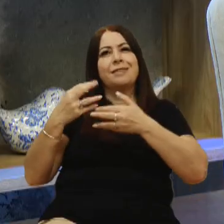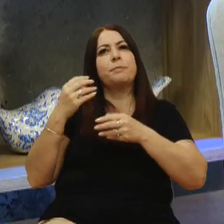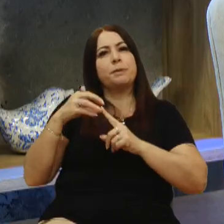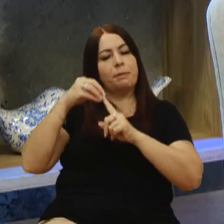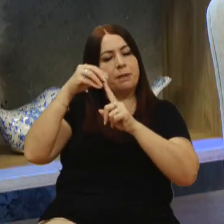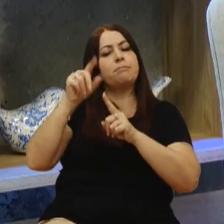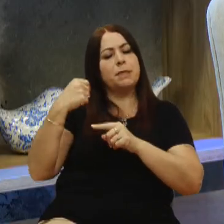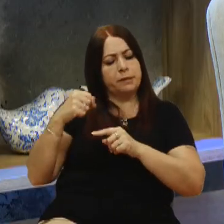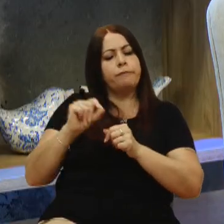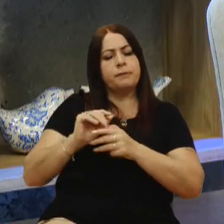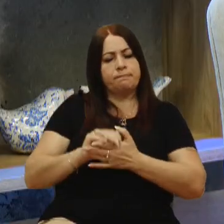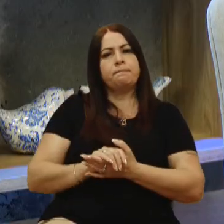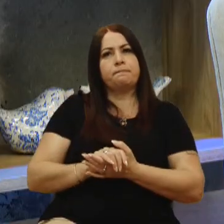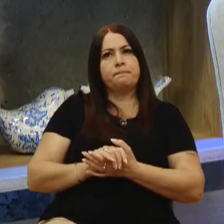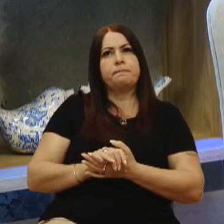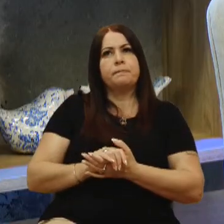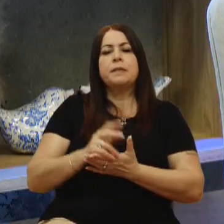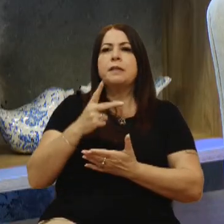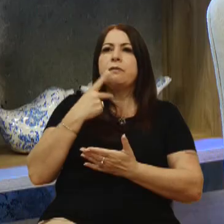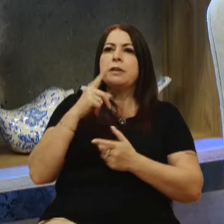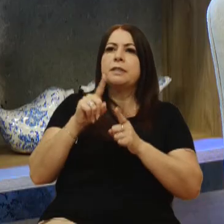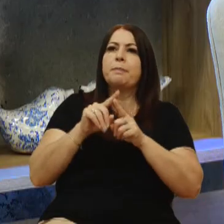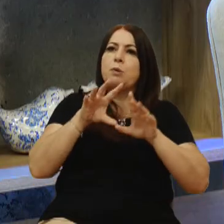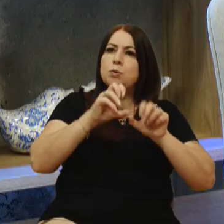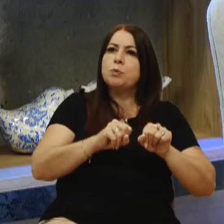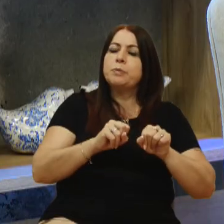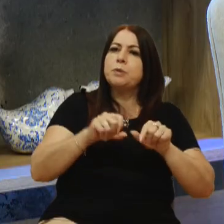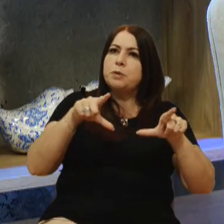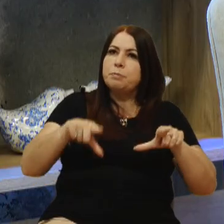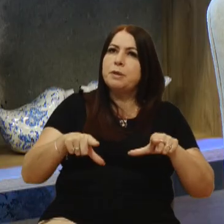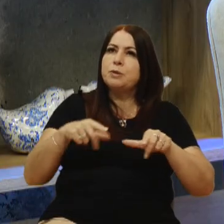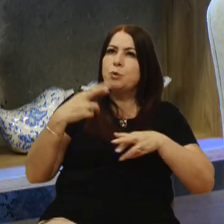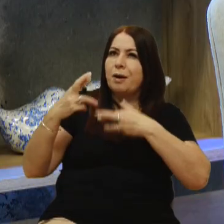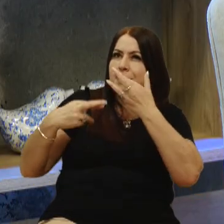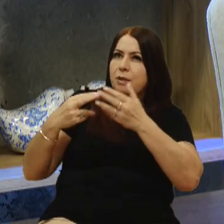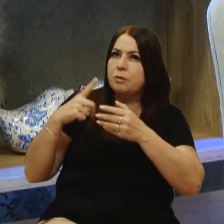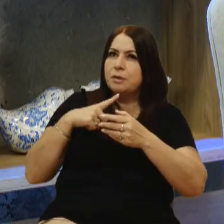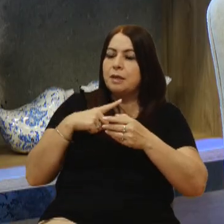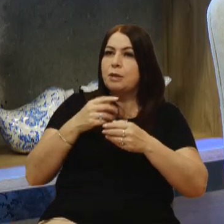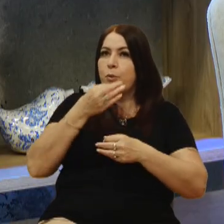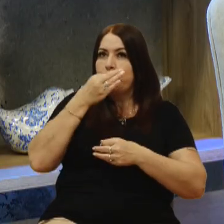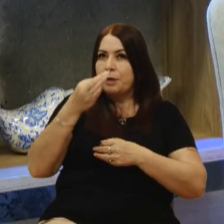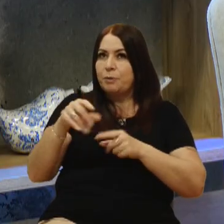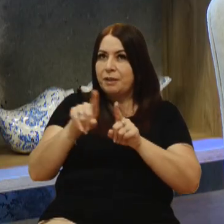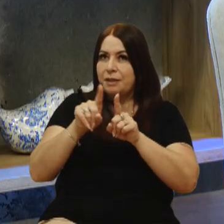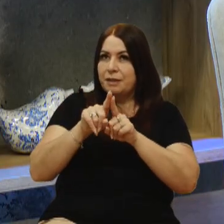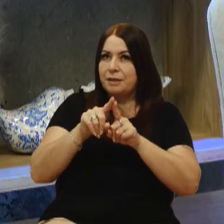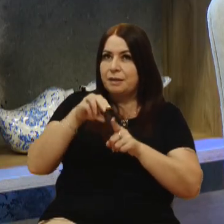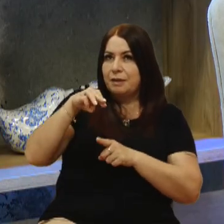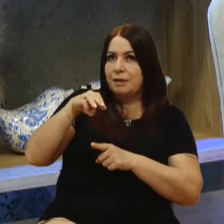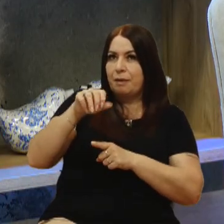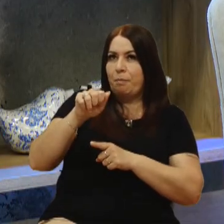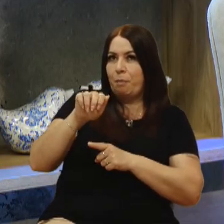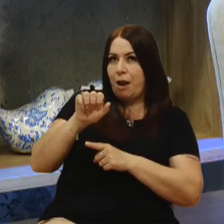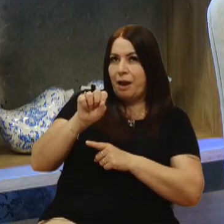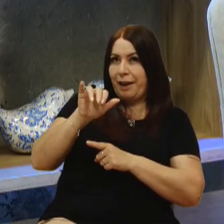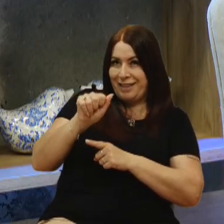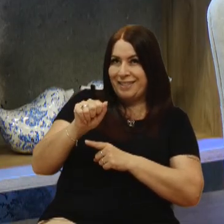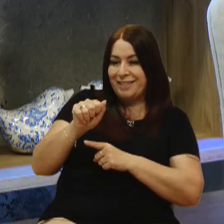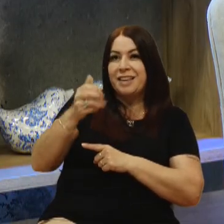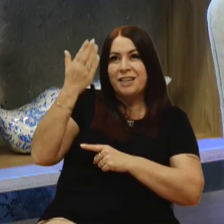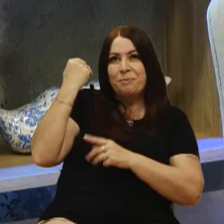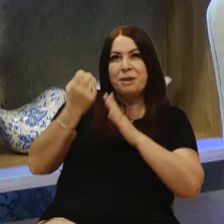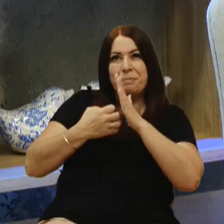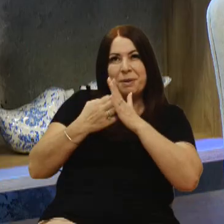vereador? Precisa fazer isso. Falando em ocupação de espaços de lazer, o senhor tem um posicionamento sobre a questão da Maesa, né, que era uma